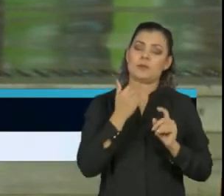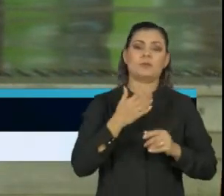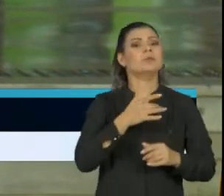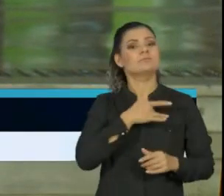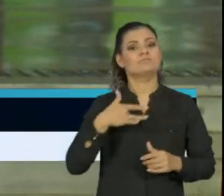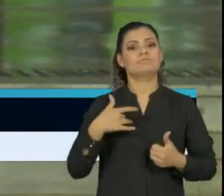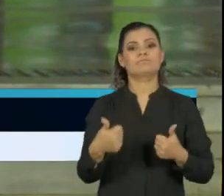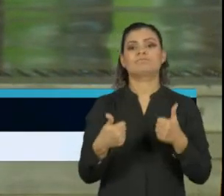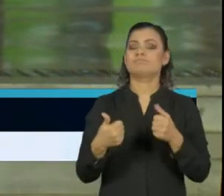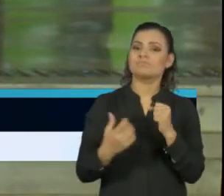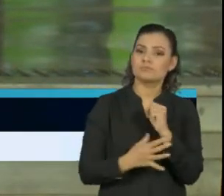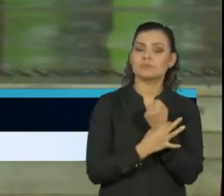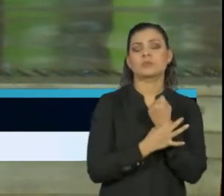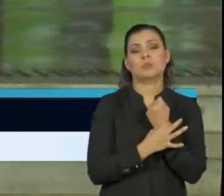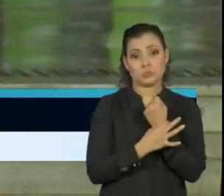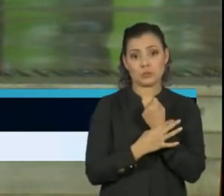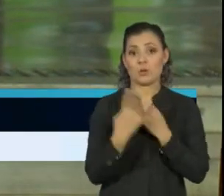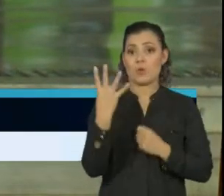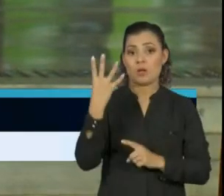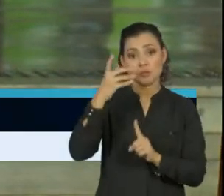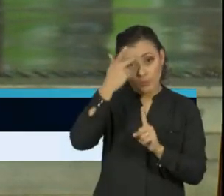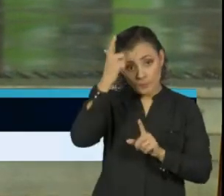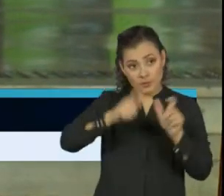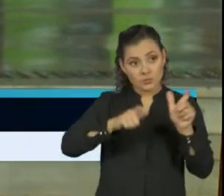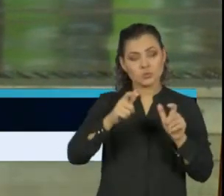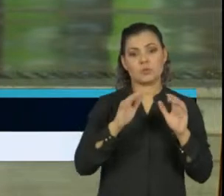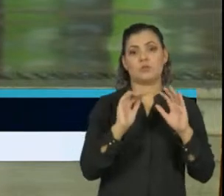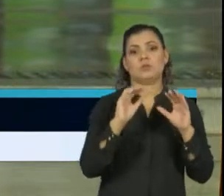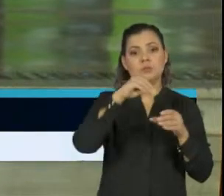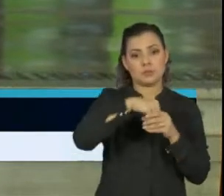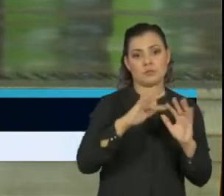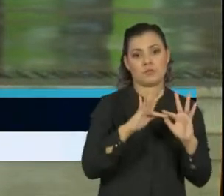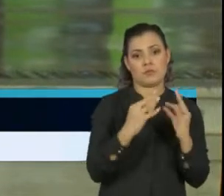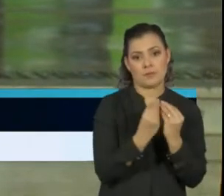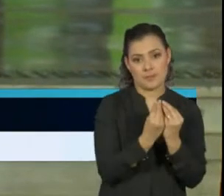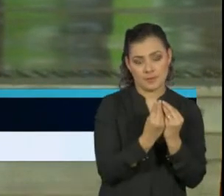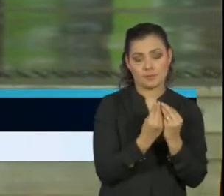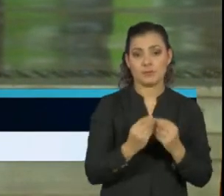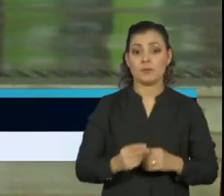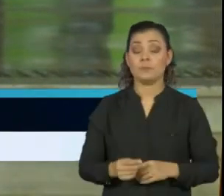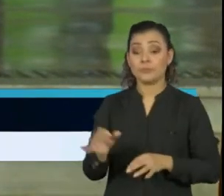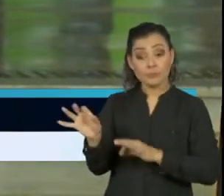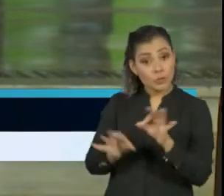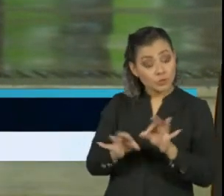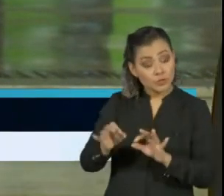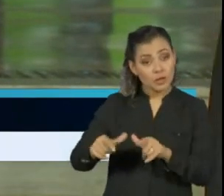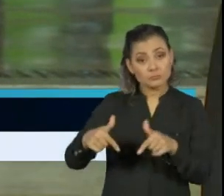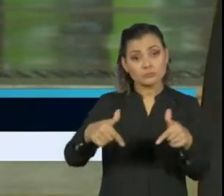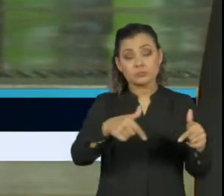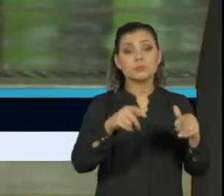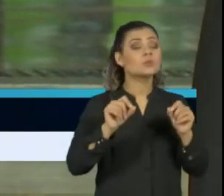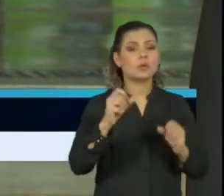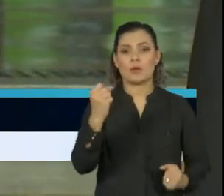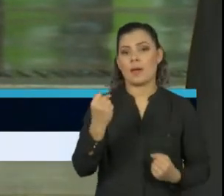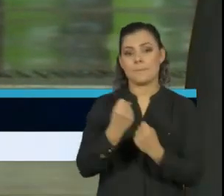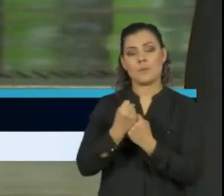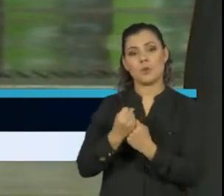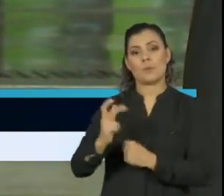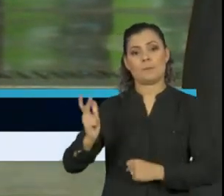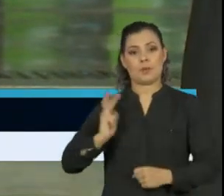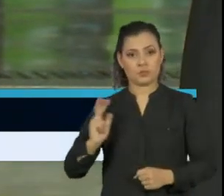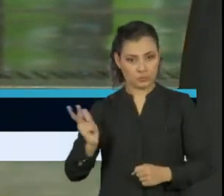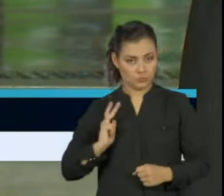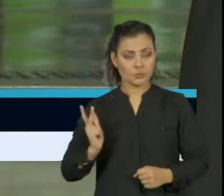família com até 4 pessoas. Este programa, como outros, conta com o apoio da